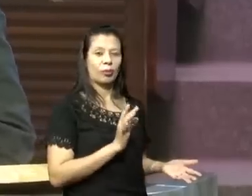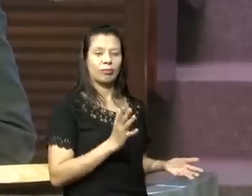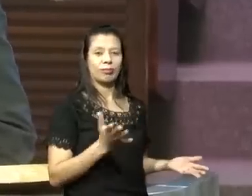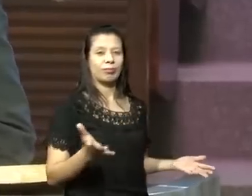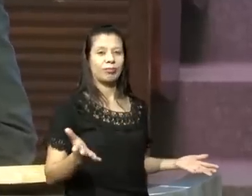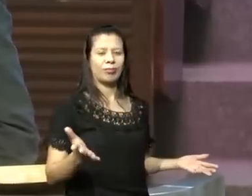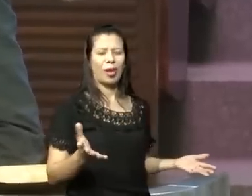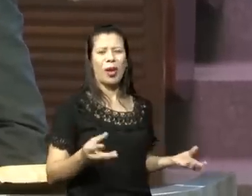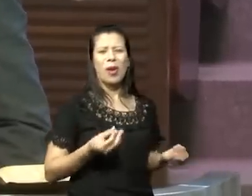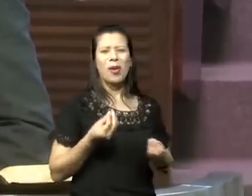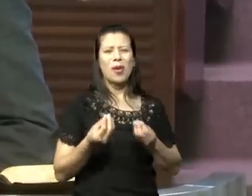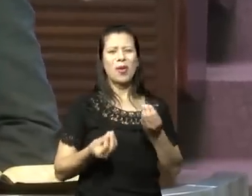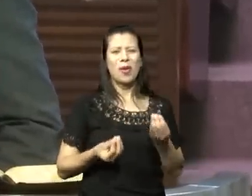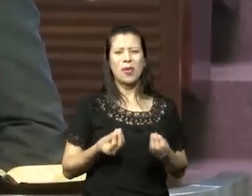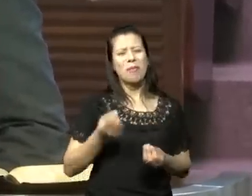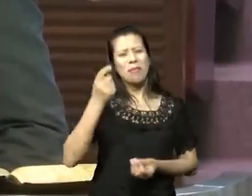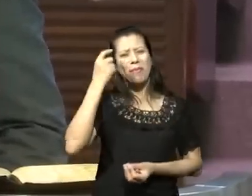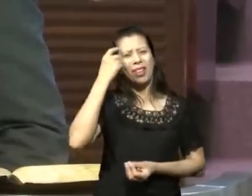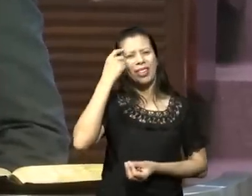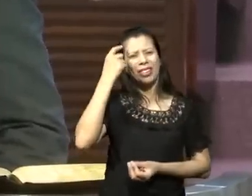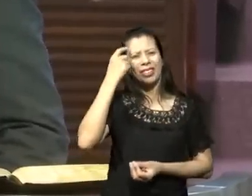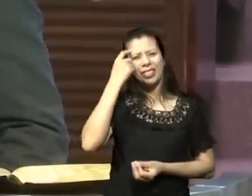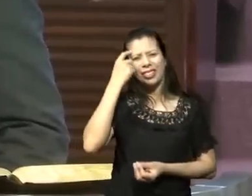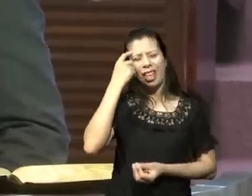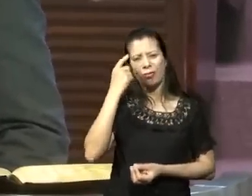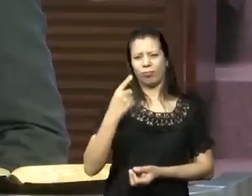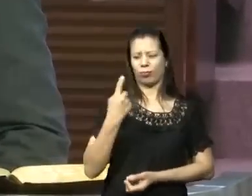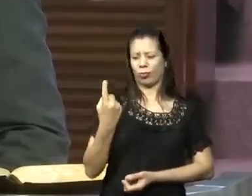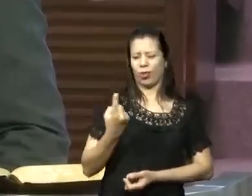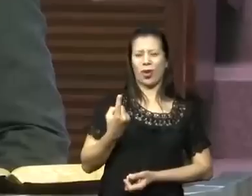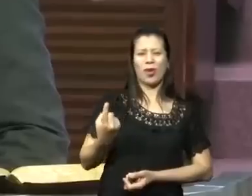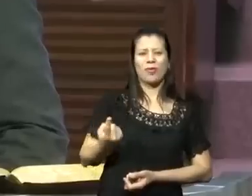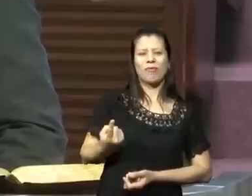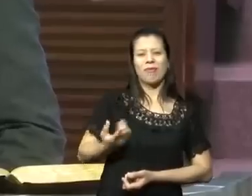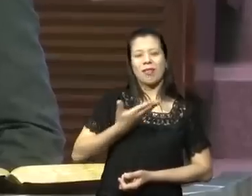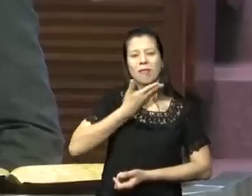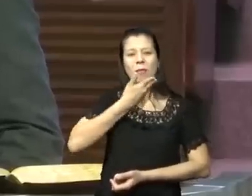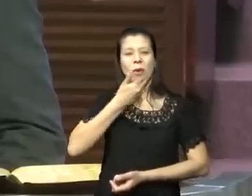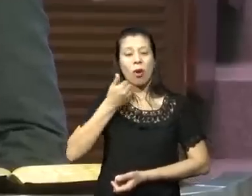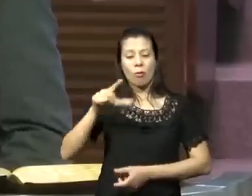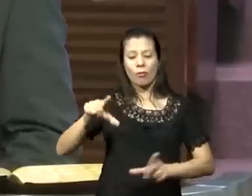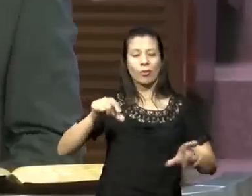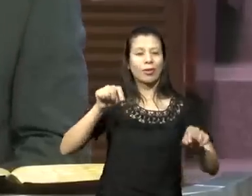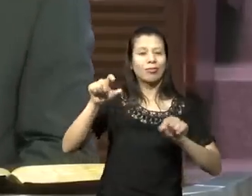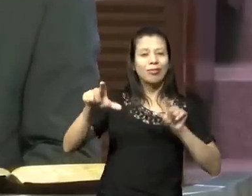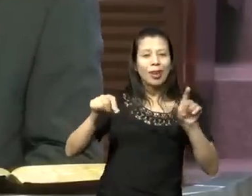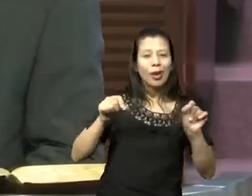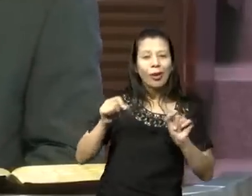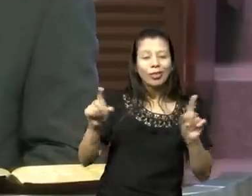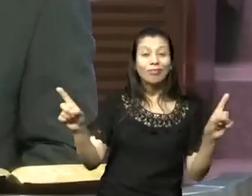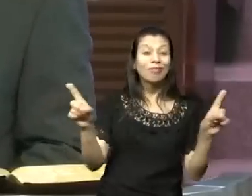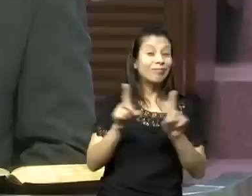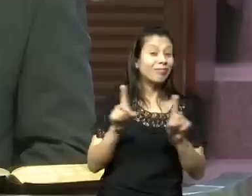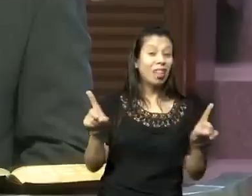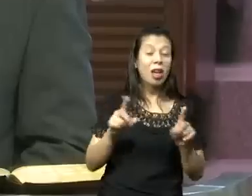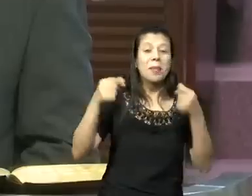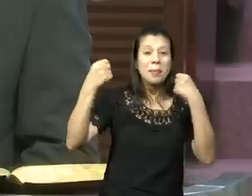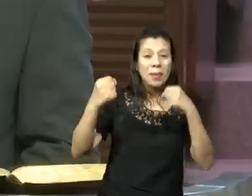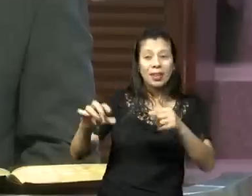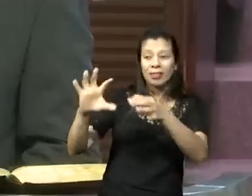Auto justificação a escravidão a justificação pela fé a verdade em Cristo é libertação